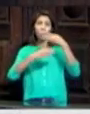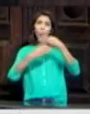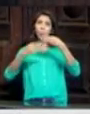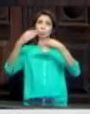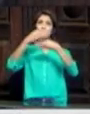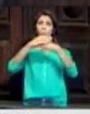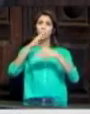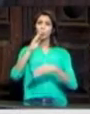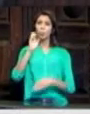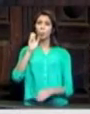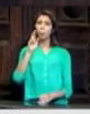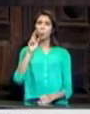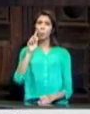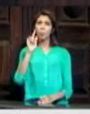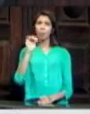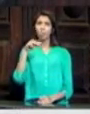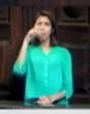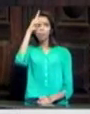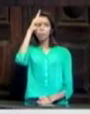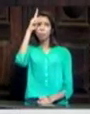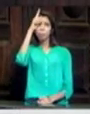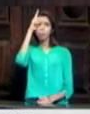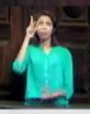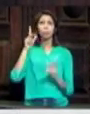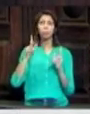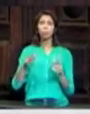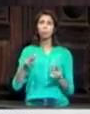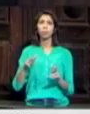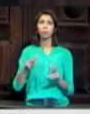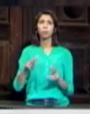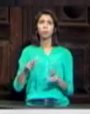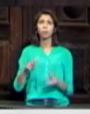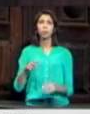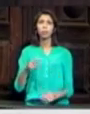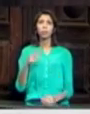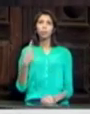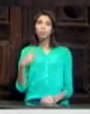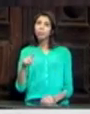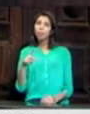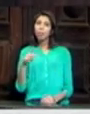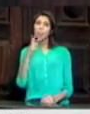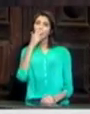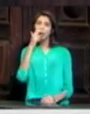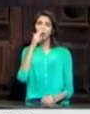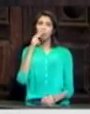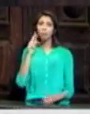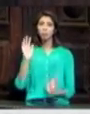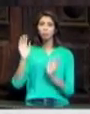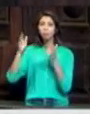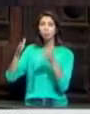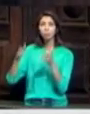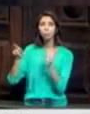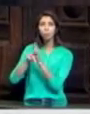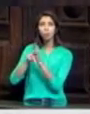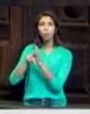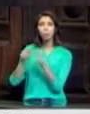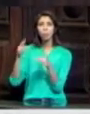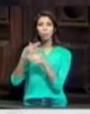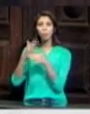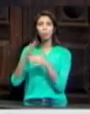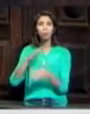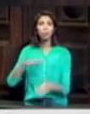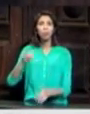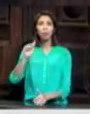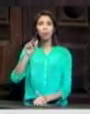esteve durante décadas para as Alemanhas. Ela segrega o município de Araruama. É uma violência